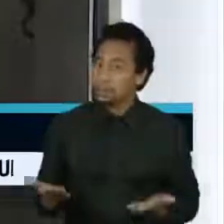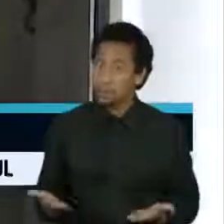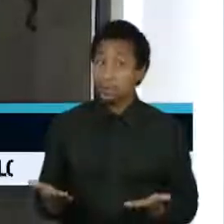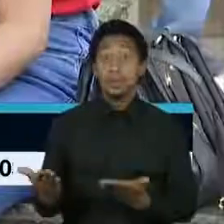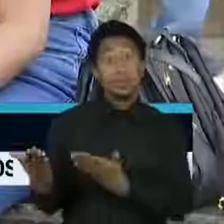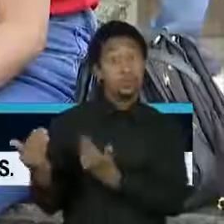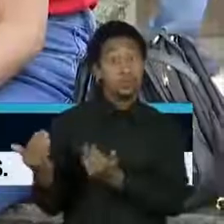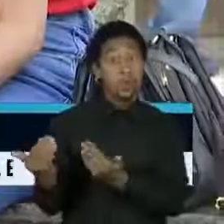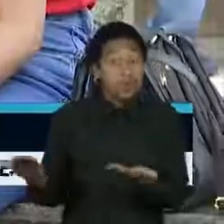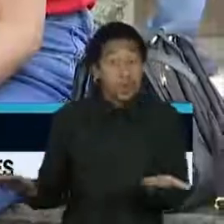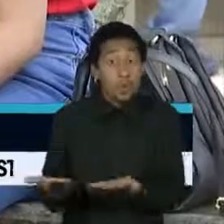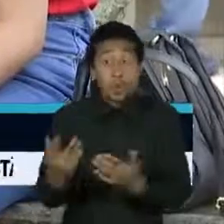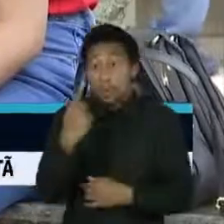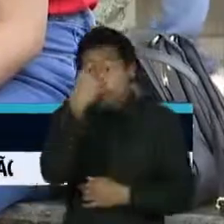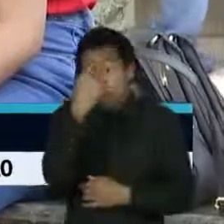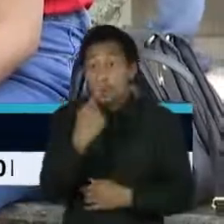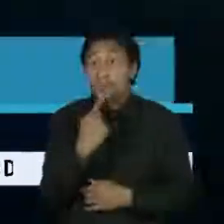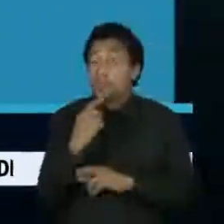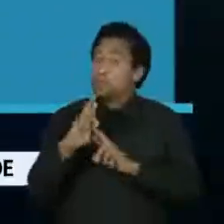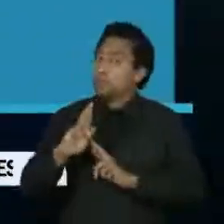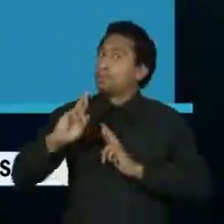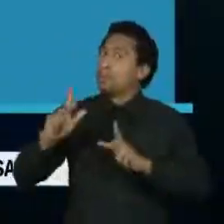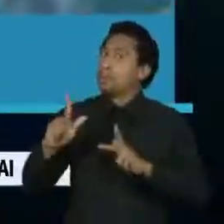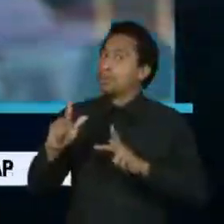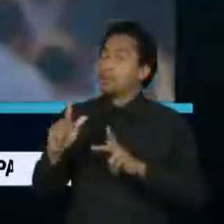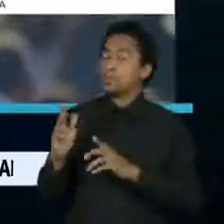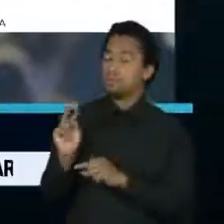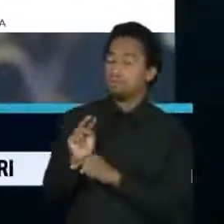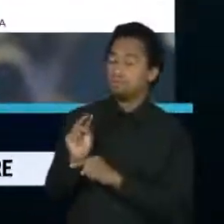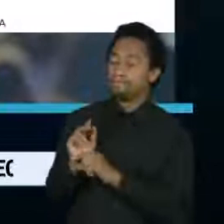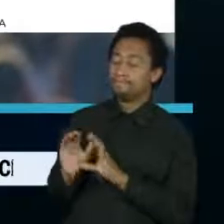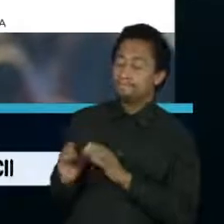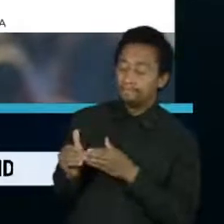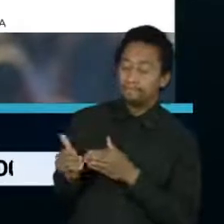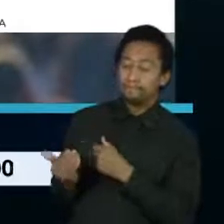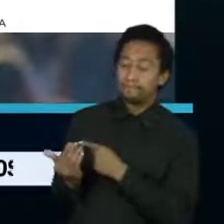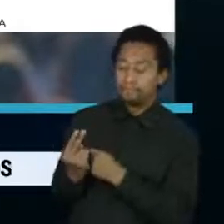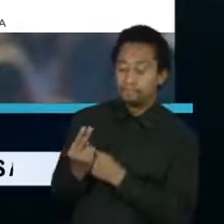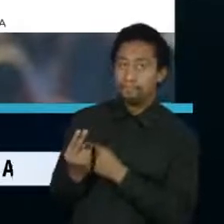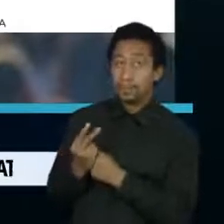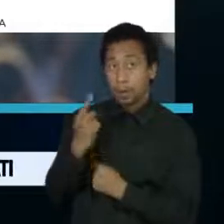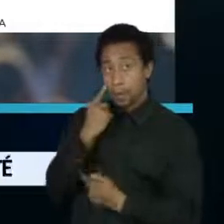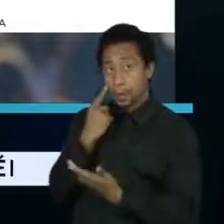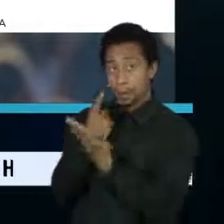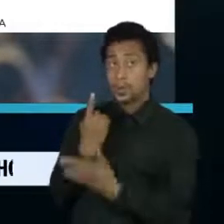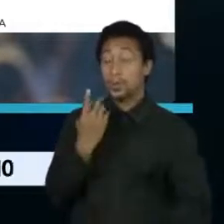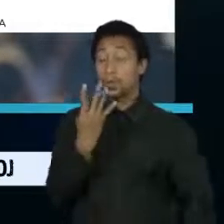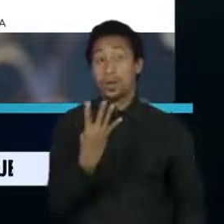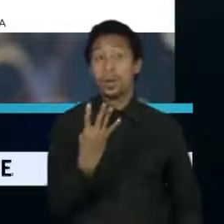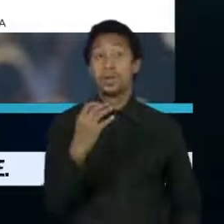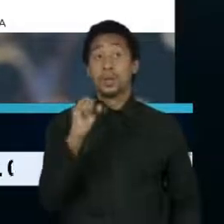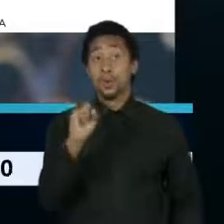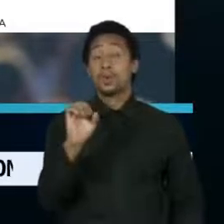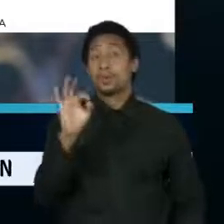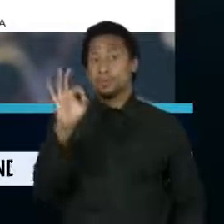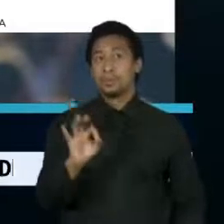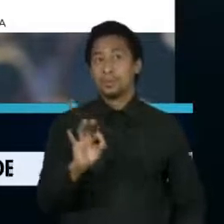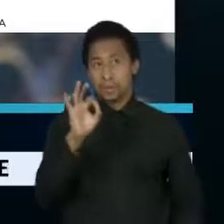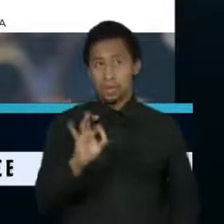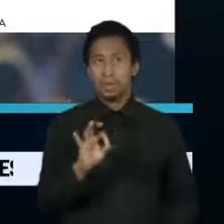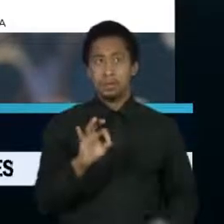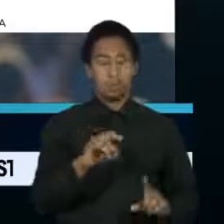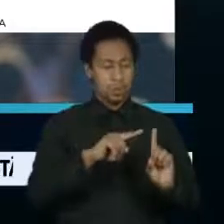que o jovem hoje tem um perfil mais conservador 48 por cento deles são contra a descriminalização do aborto